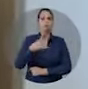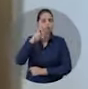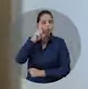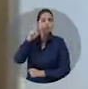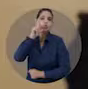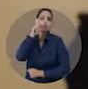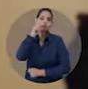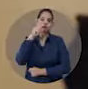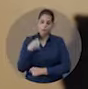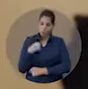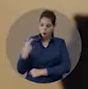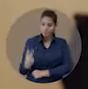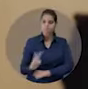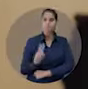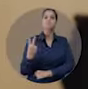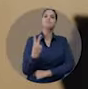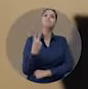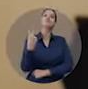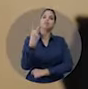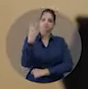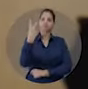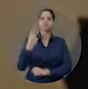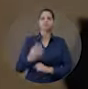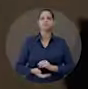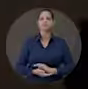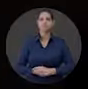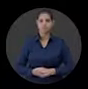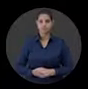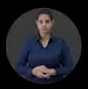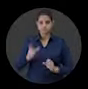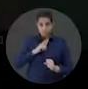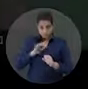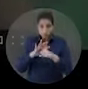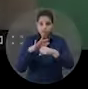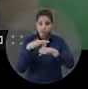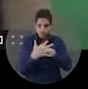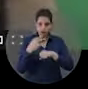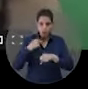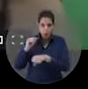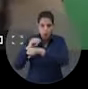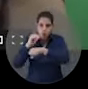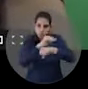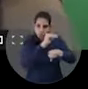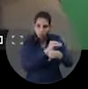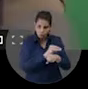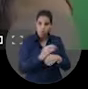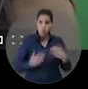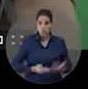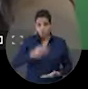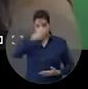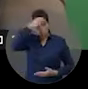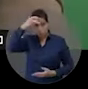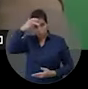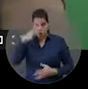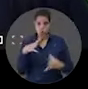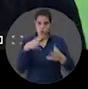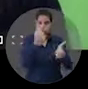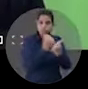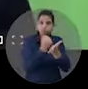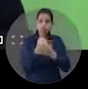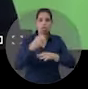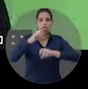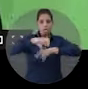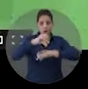vez mais. Eu sinto que eu fui valorizada. Na pandemia, o cuidado com os servidores continuou.